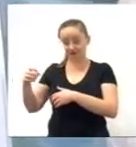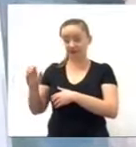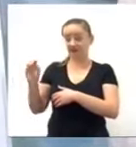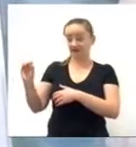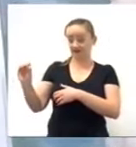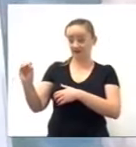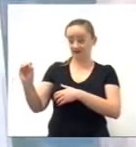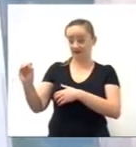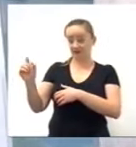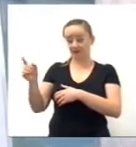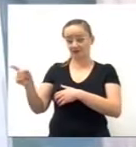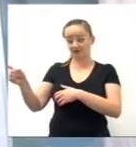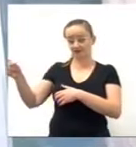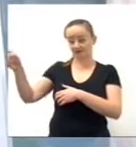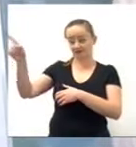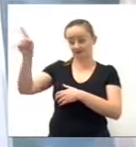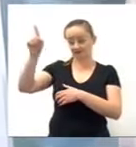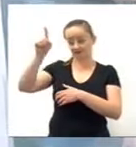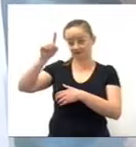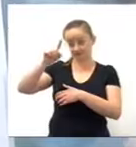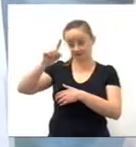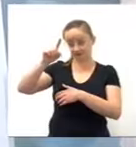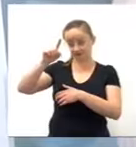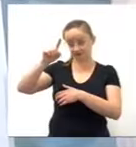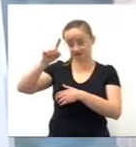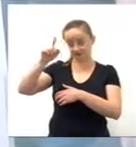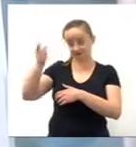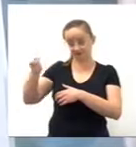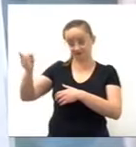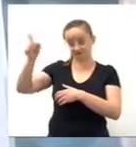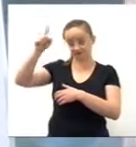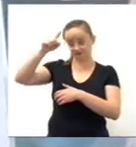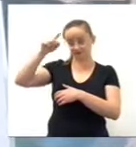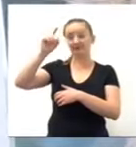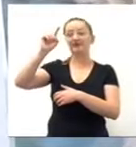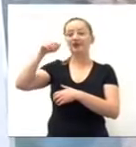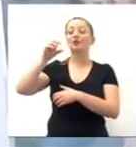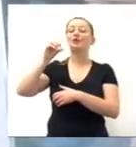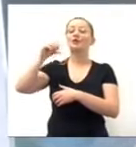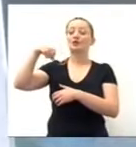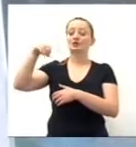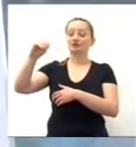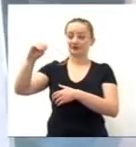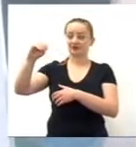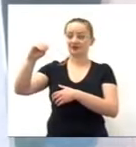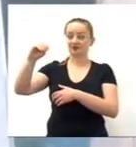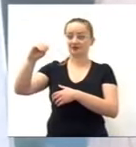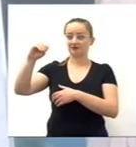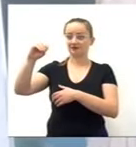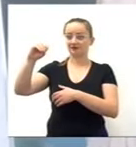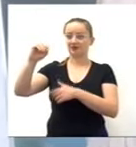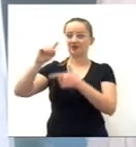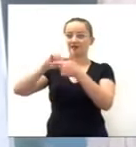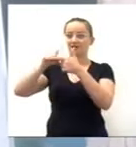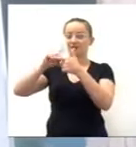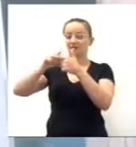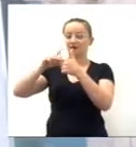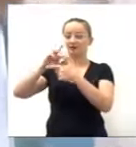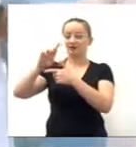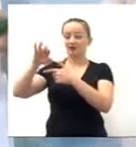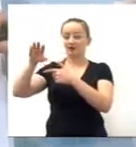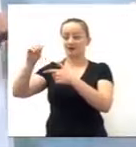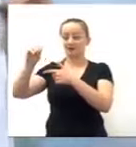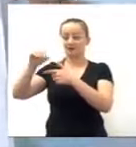essa 1/4 de volta, vamos dizer aqui, ele deu o quê? 90 graus, ó. Ângulo reto,